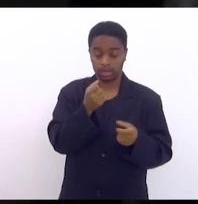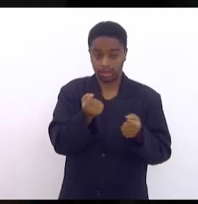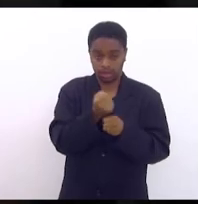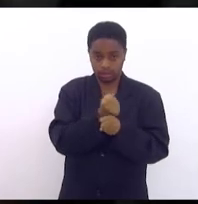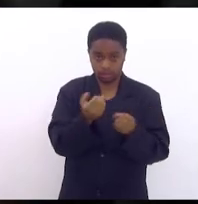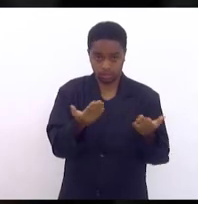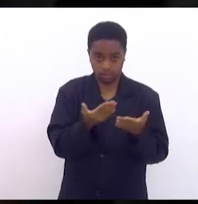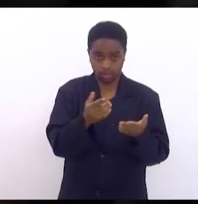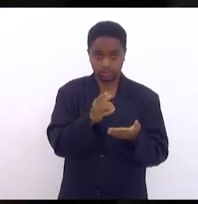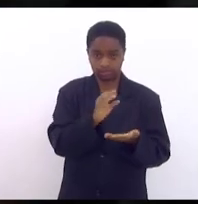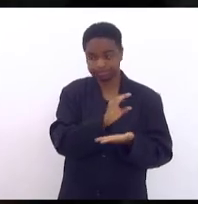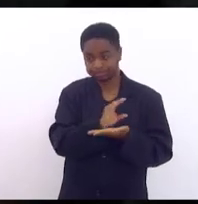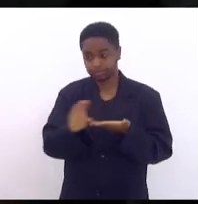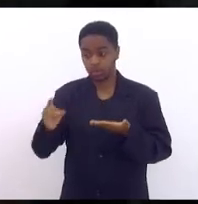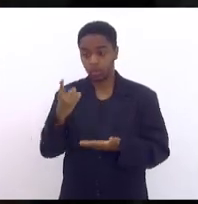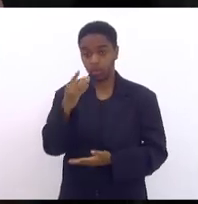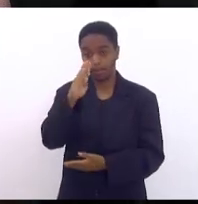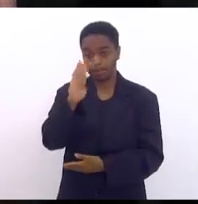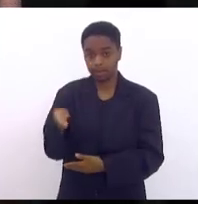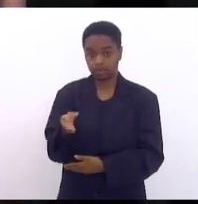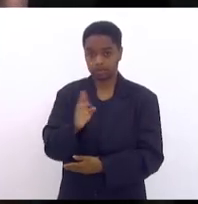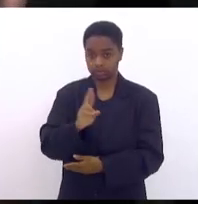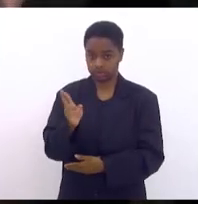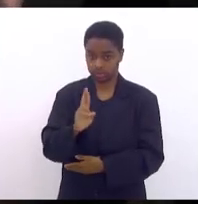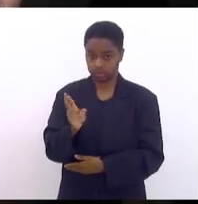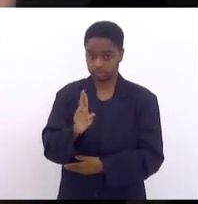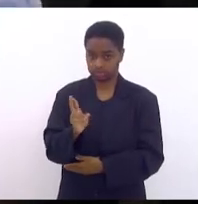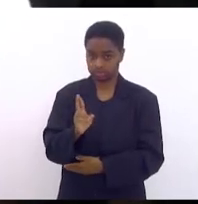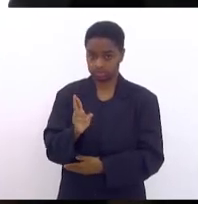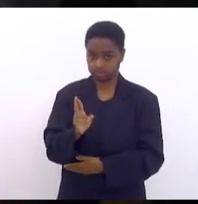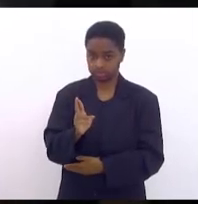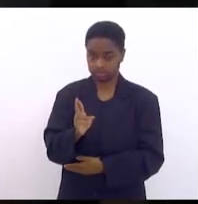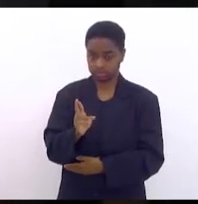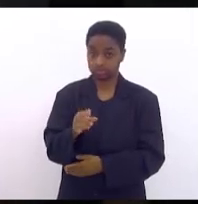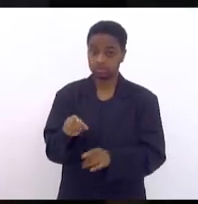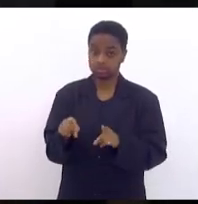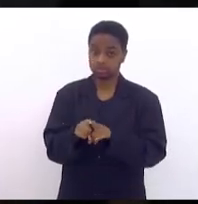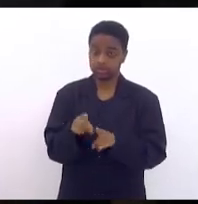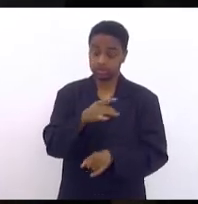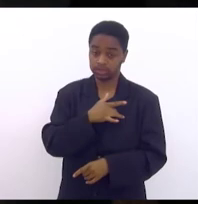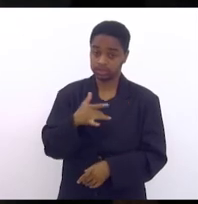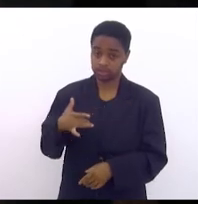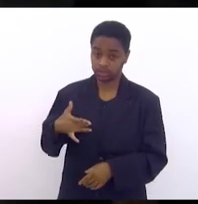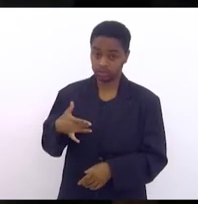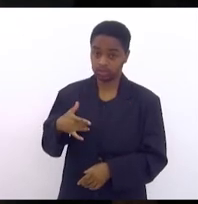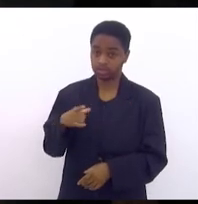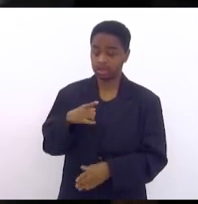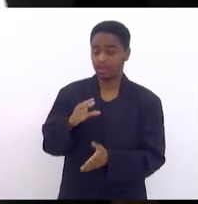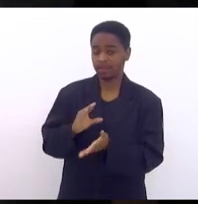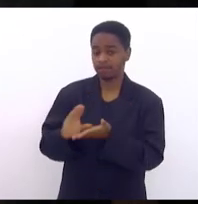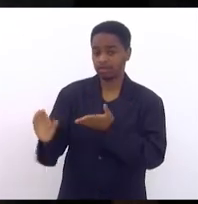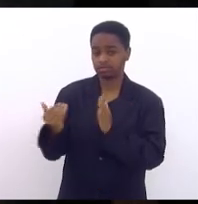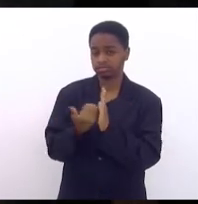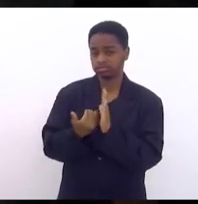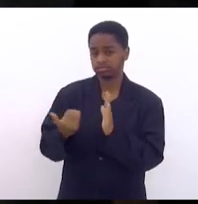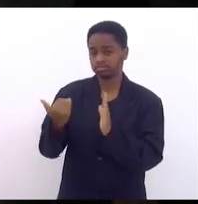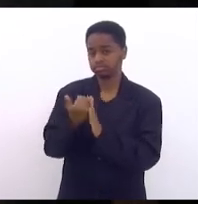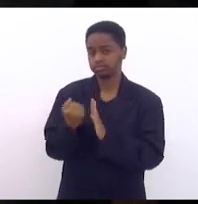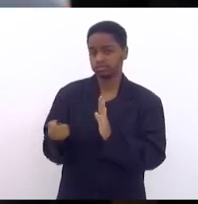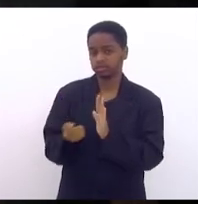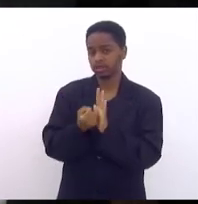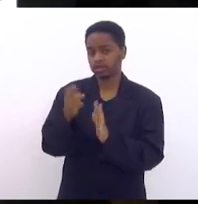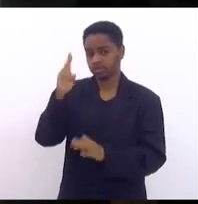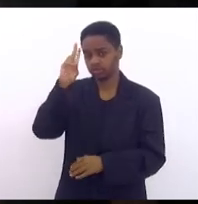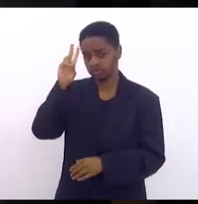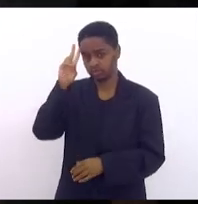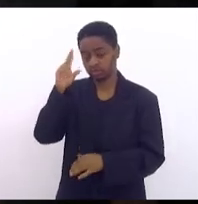um bilhão de reais para todos os segmentos. E para a saúde, foi o maior investimento da história de Campos. A